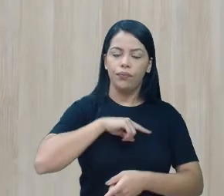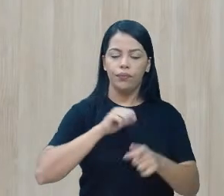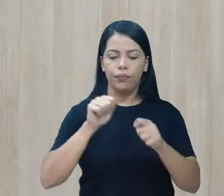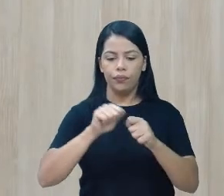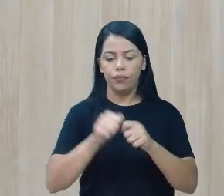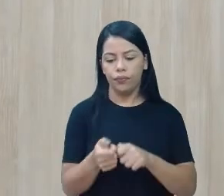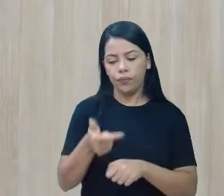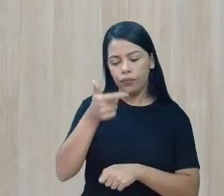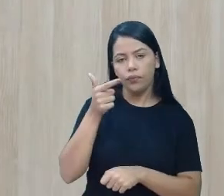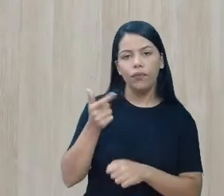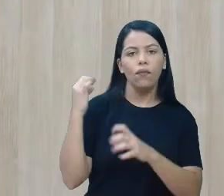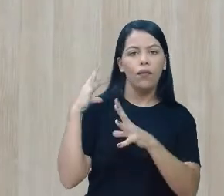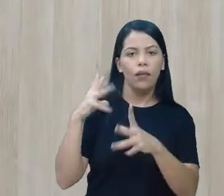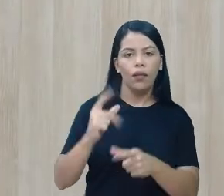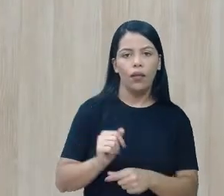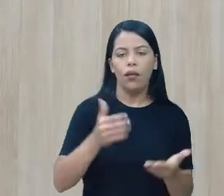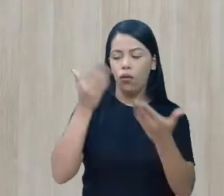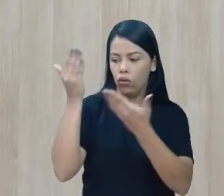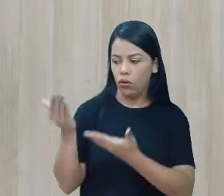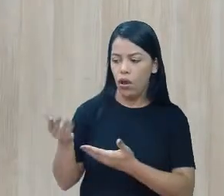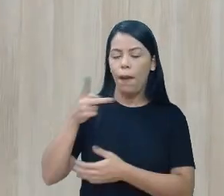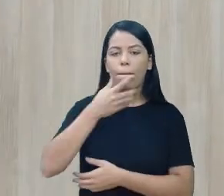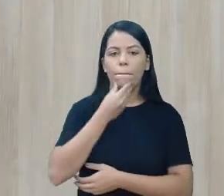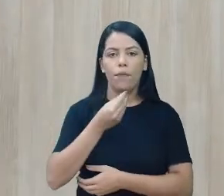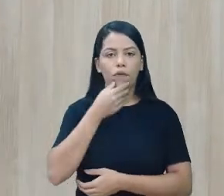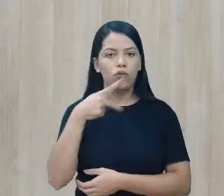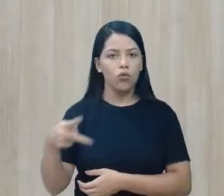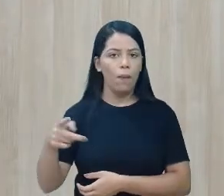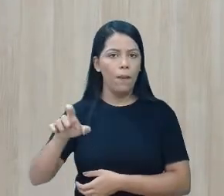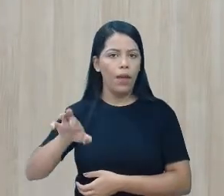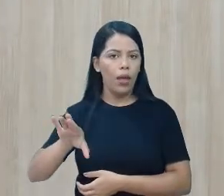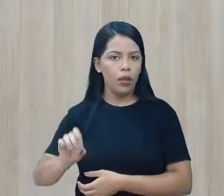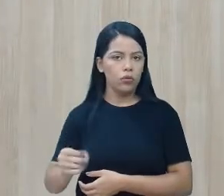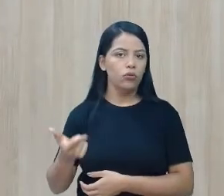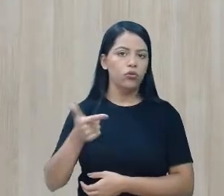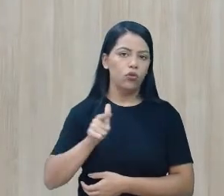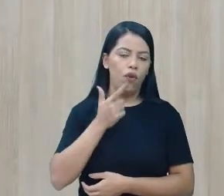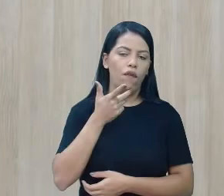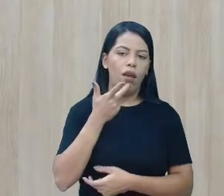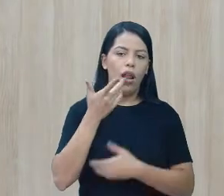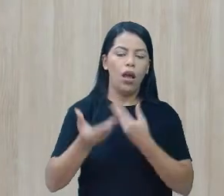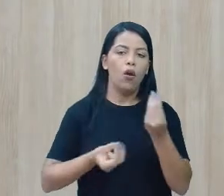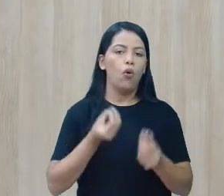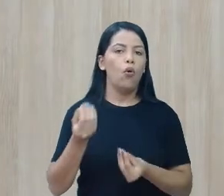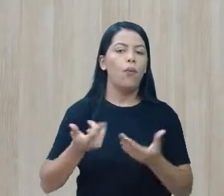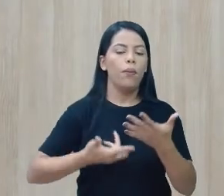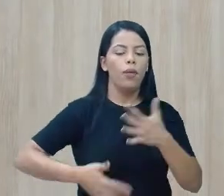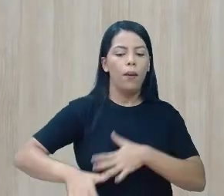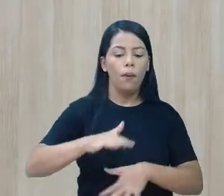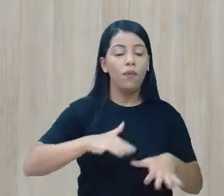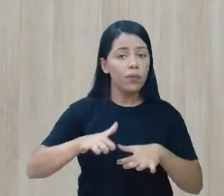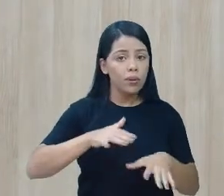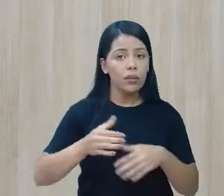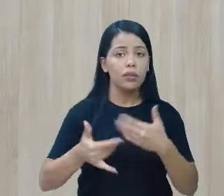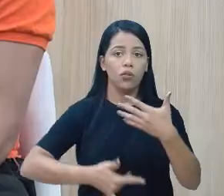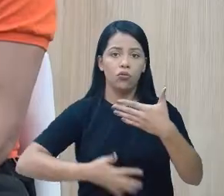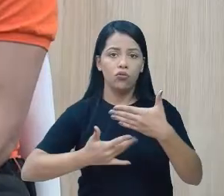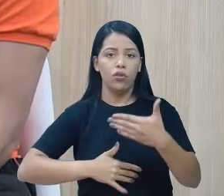professor Pedro para ele fazer as considerações dele sobre o conteúdo e também falar um pouquinho sobre como é que está a movimentação no chat. Vai lá,